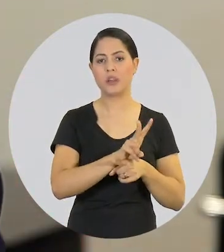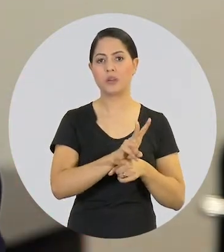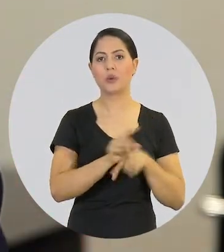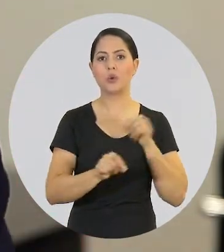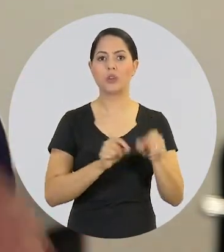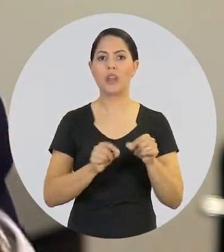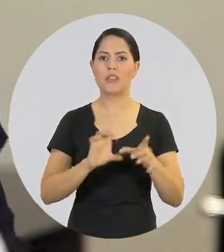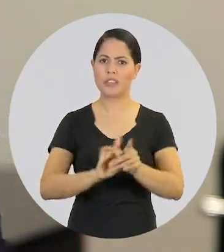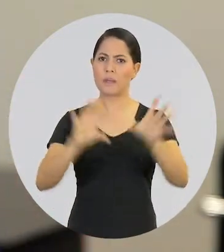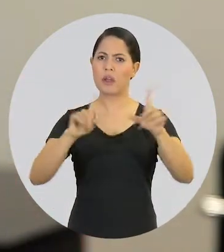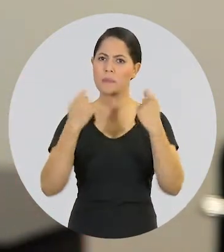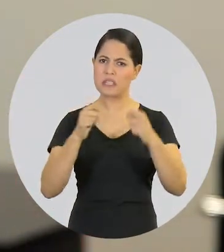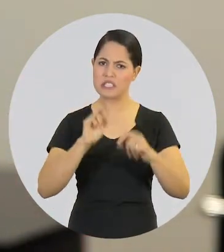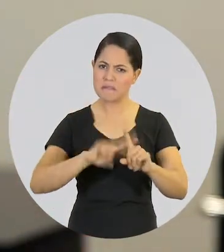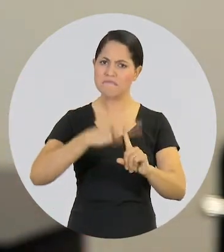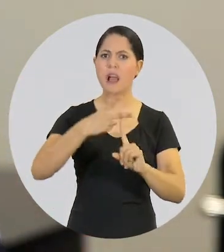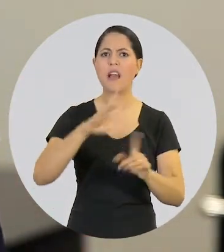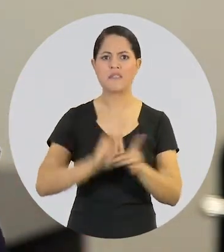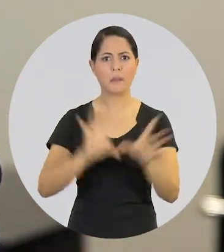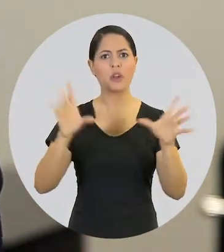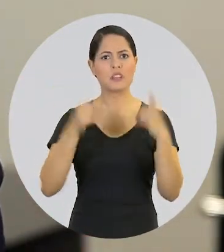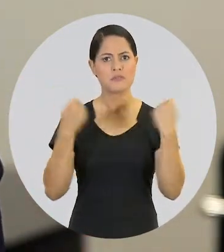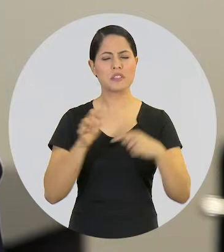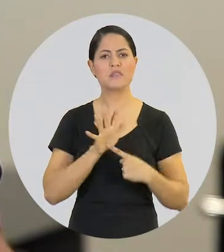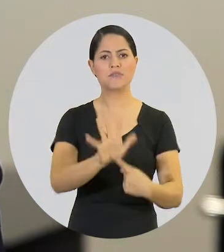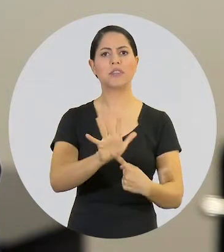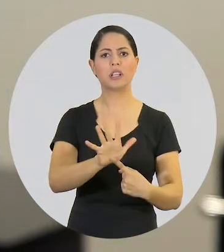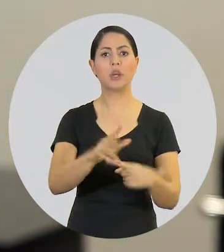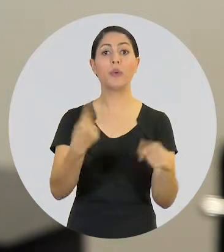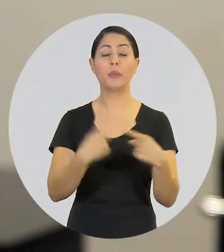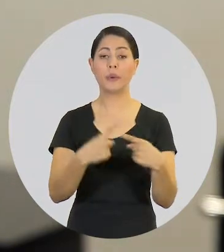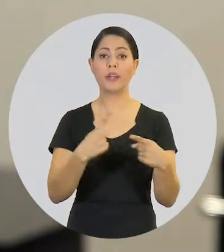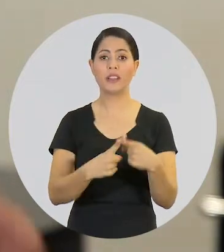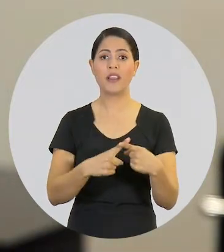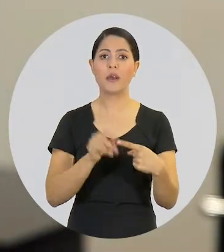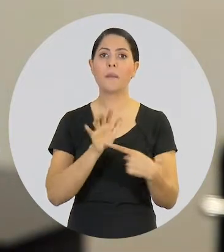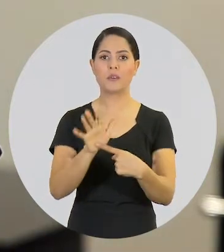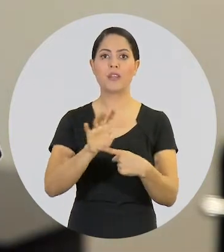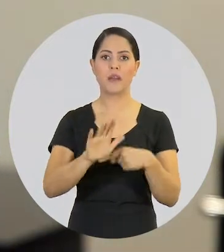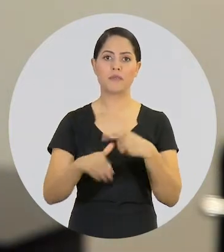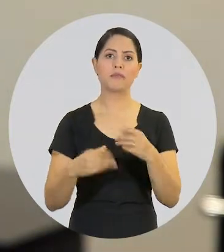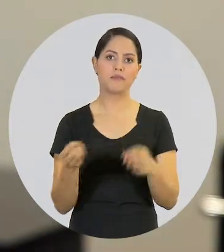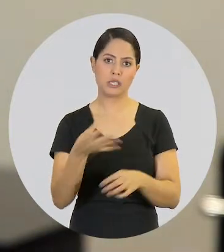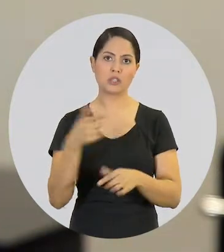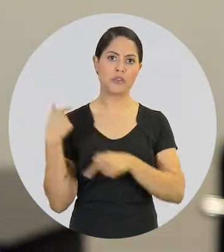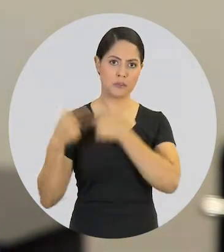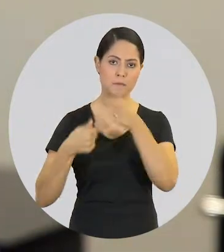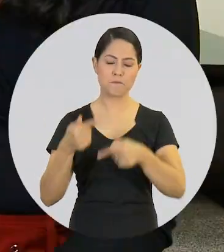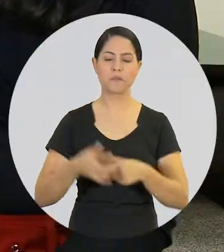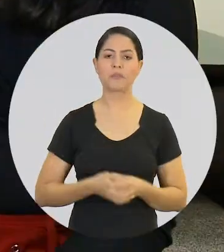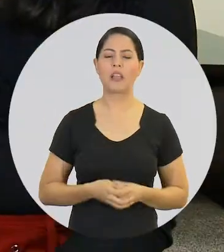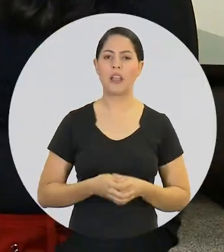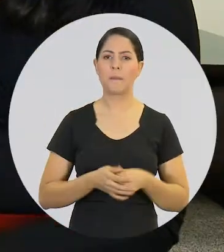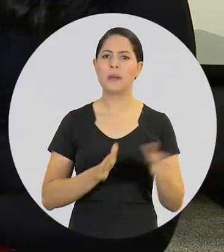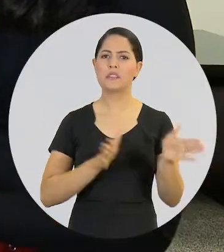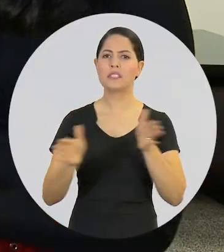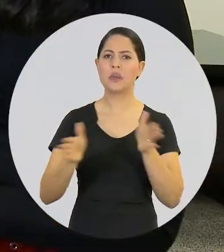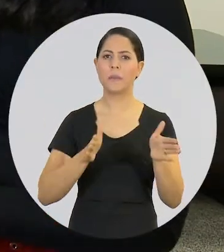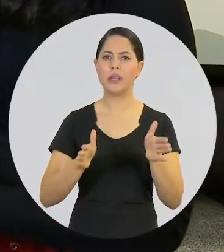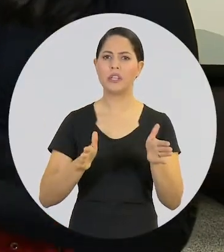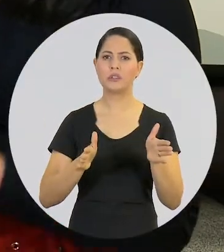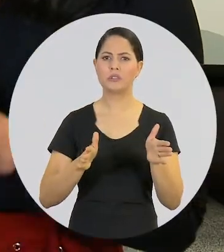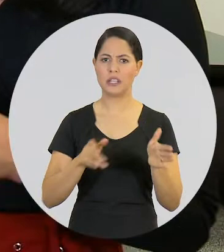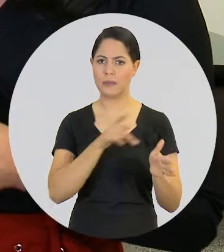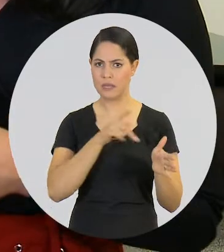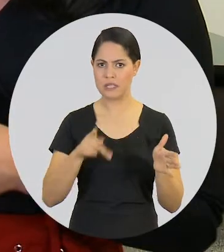da democracia, mais democracia. É isto que nós precisamos demonstrar, inclusive para as novas gerações. E durante o seu mandato